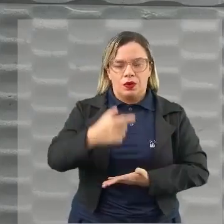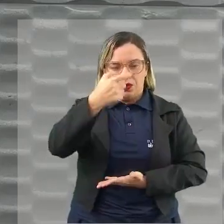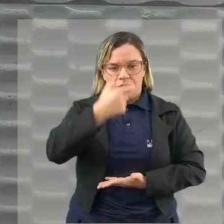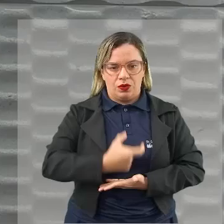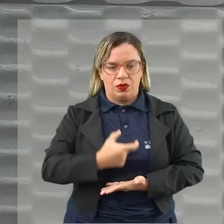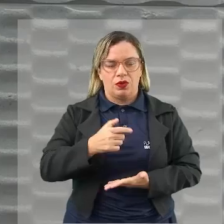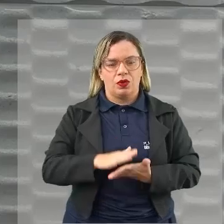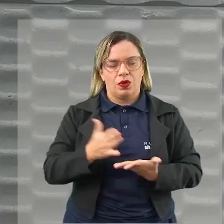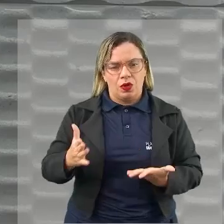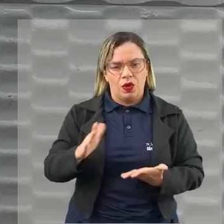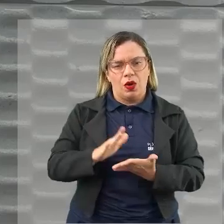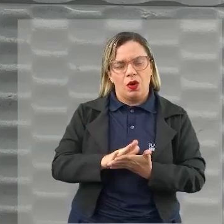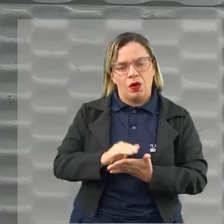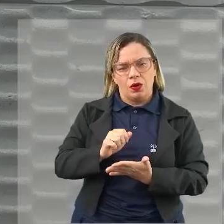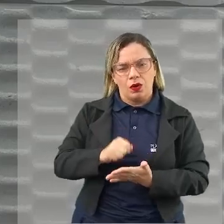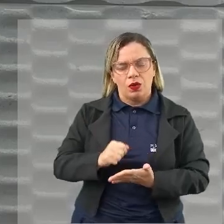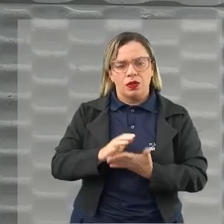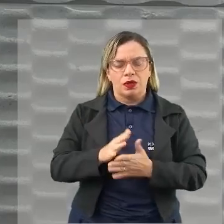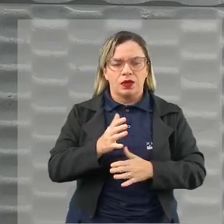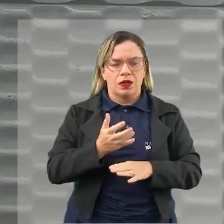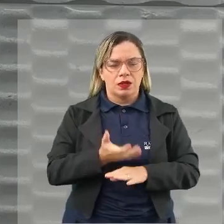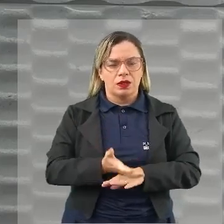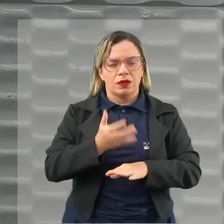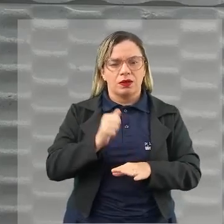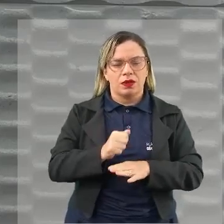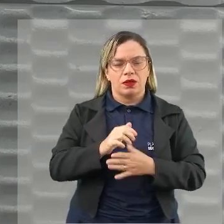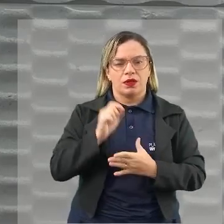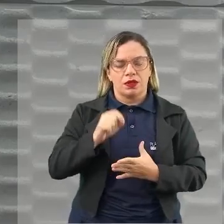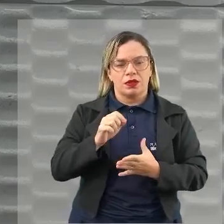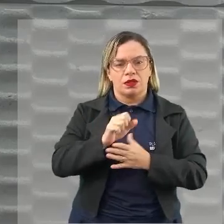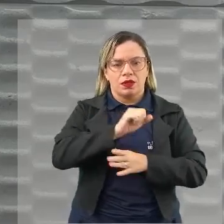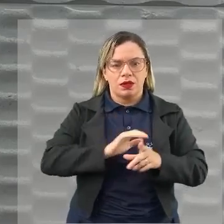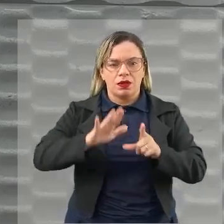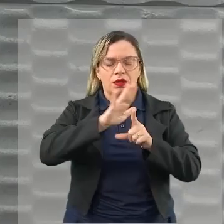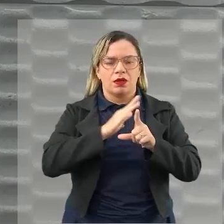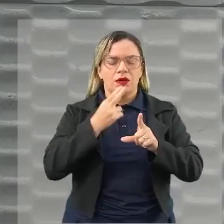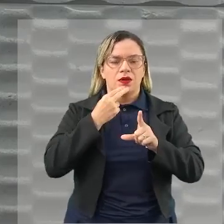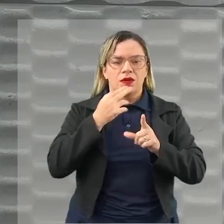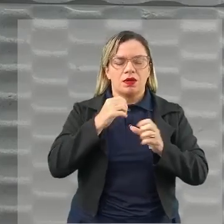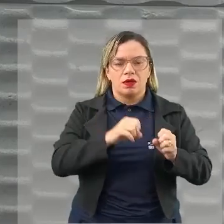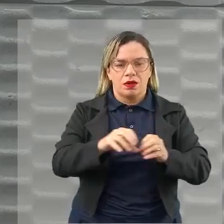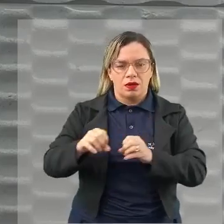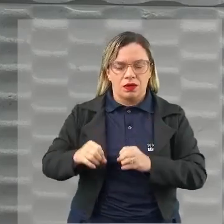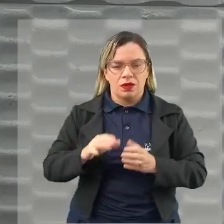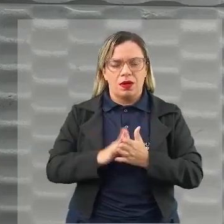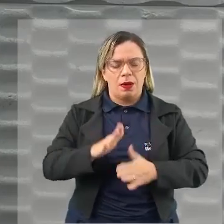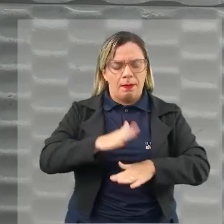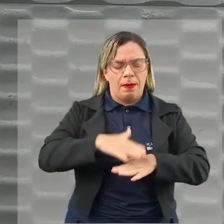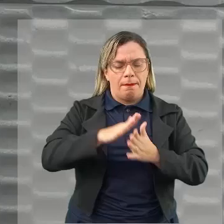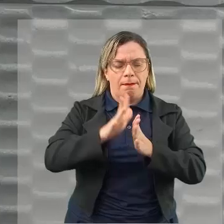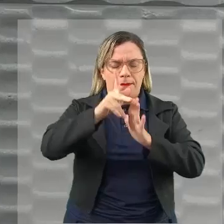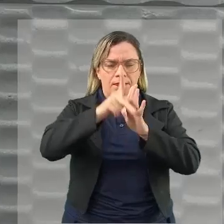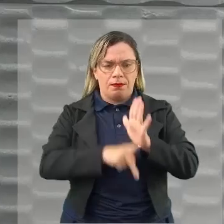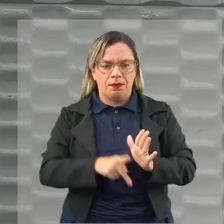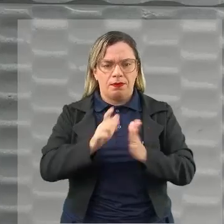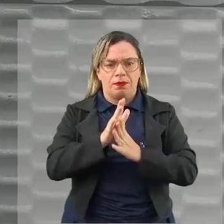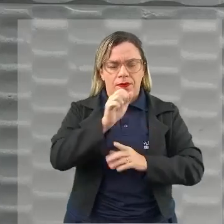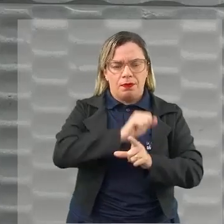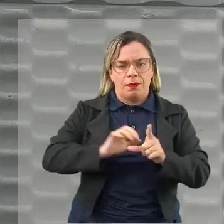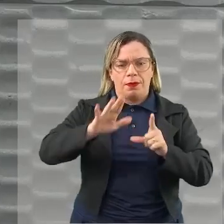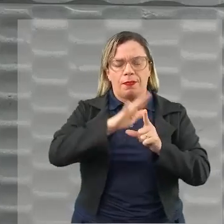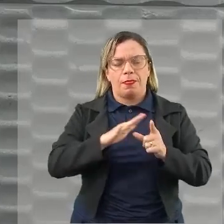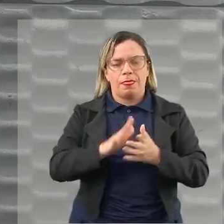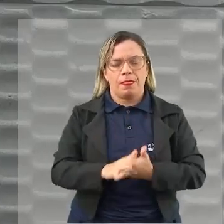um dos professores da Plataforma Gonçalves Dias, estamos mais em um projeto aí, né? Mas Plataforma Gonçalves Dias, você já deve saber,